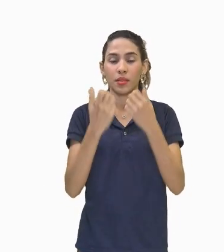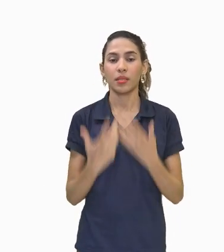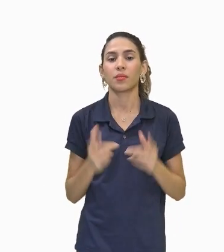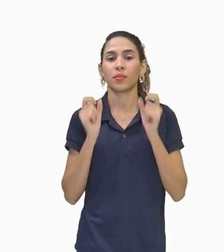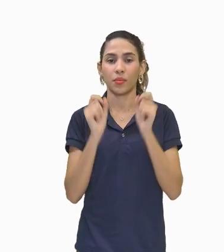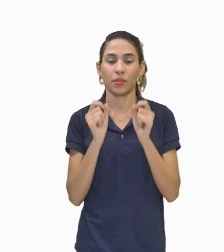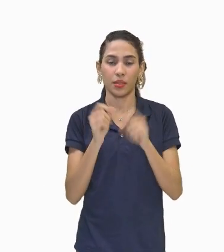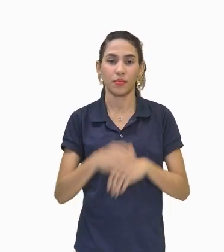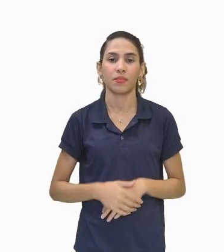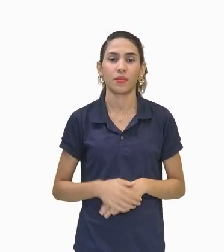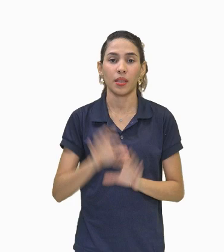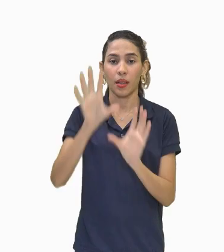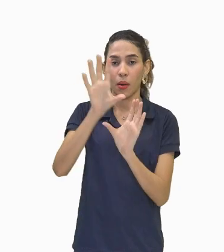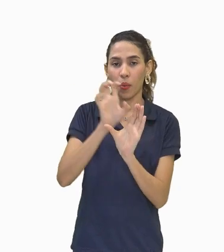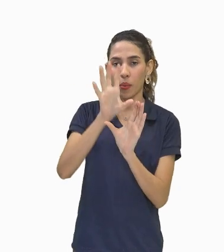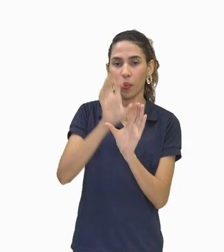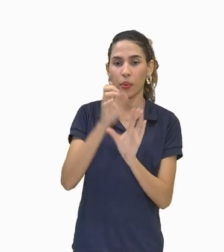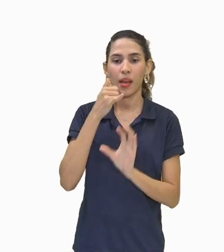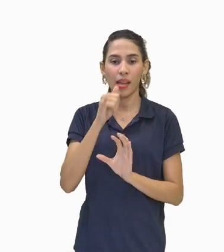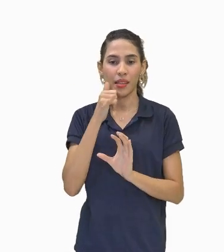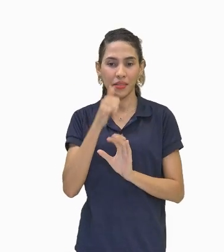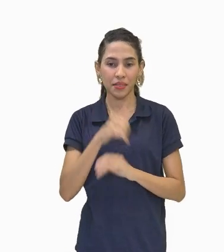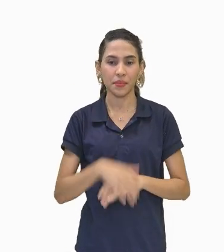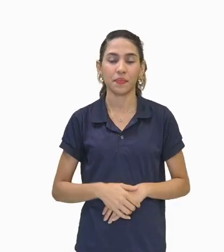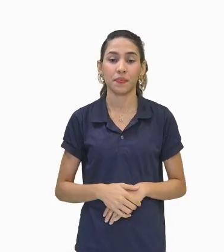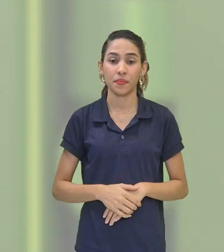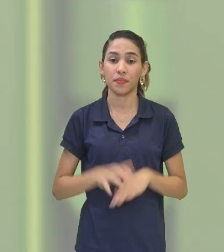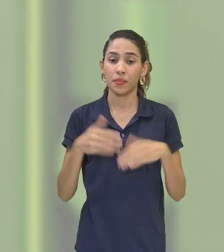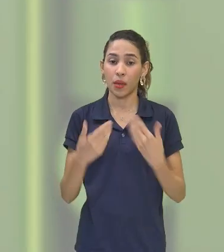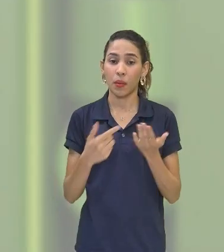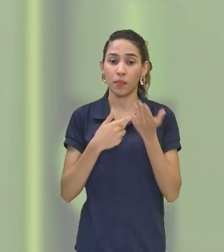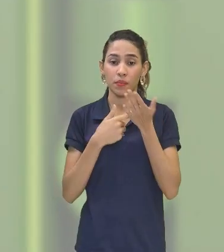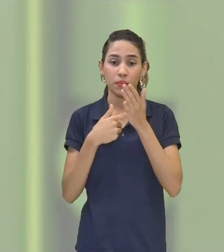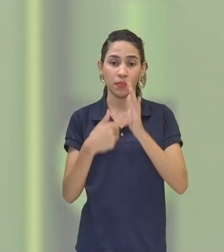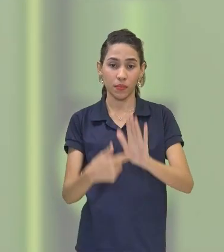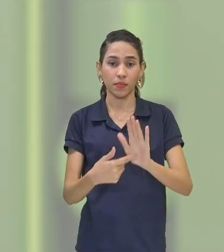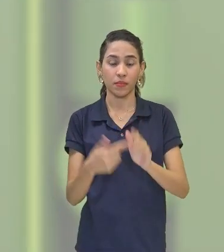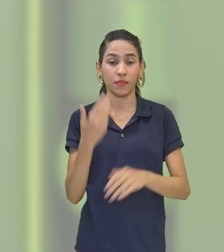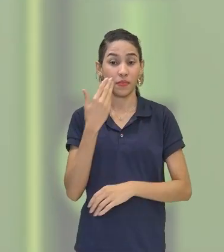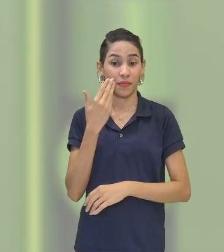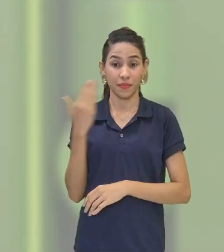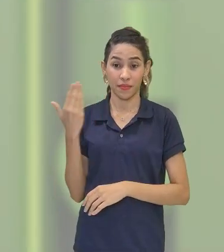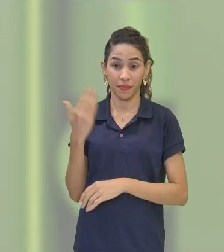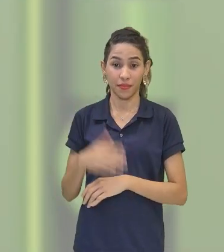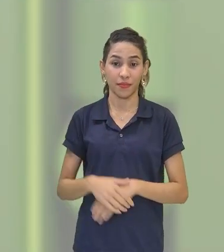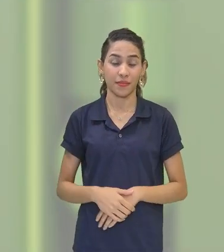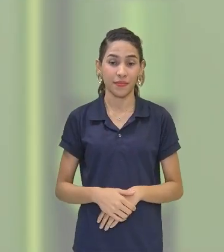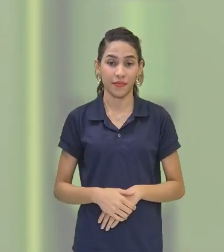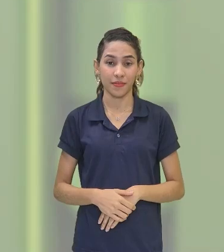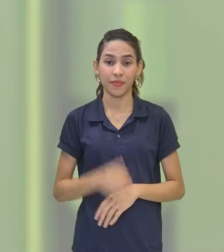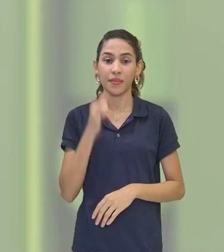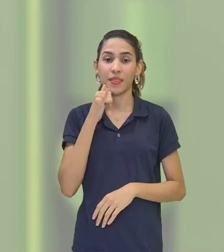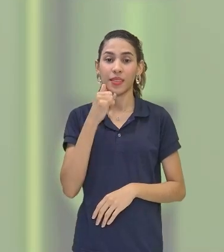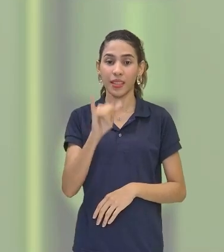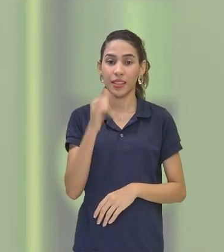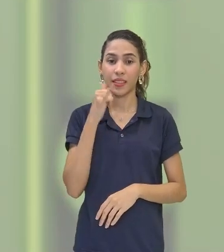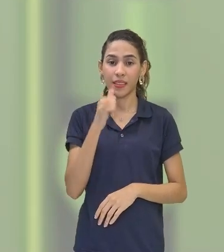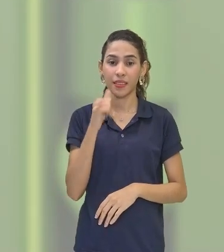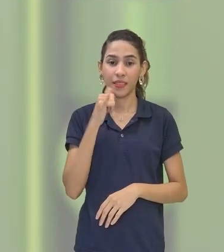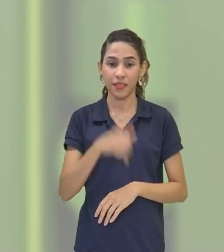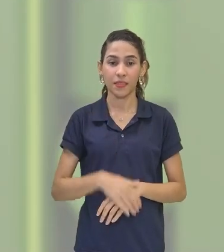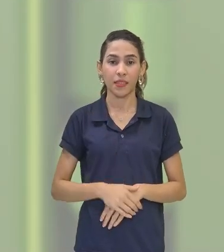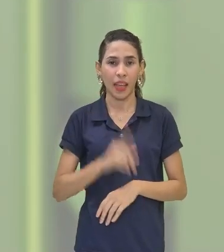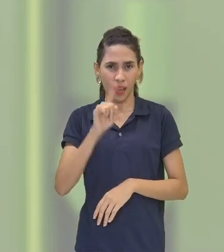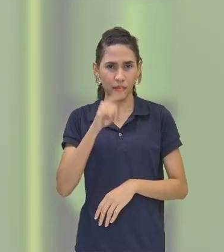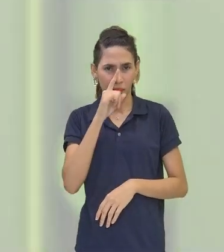olha só, a eletricidade é perigosa? Trouxe esse questionamento aí para você. Olha